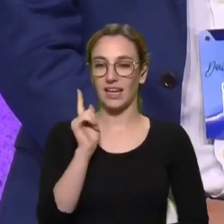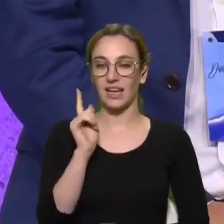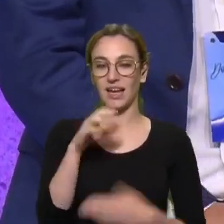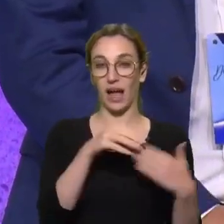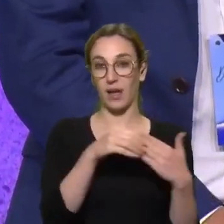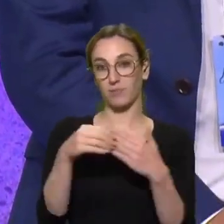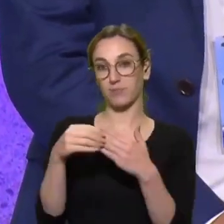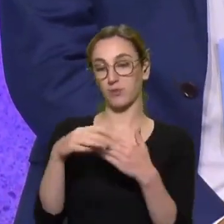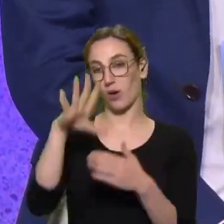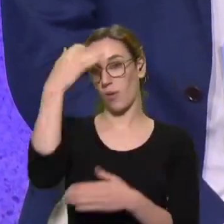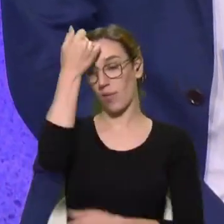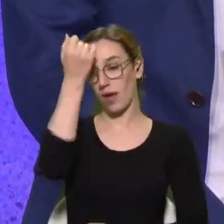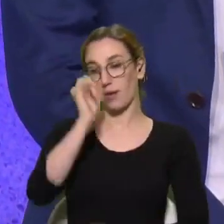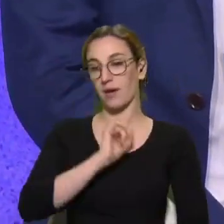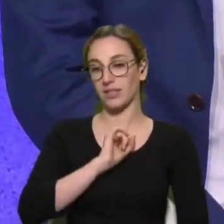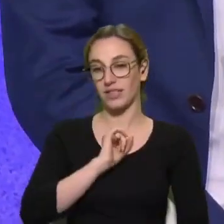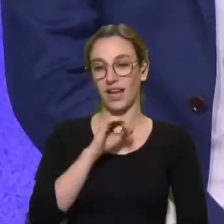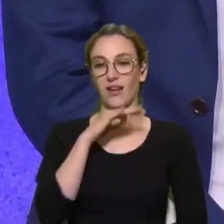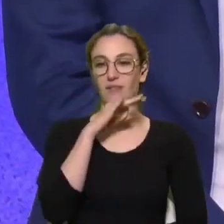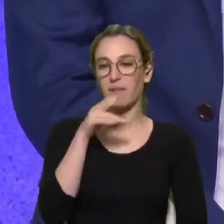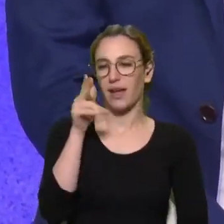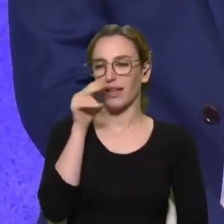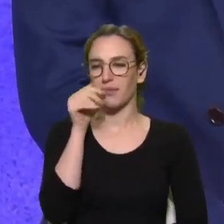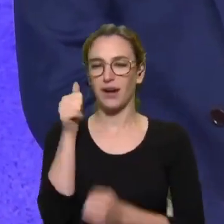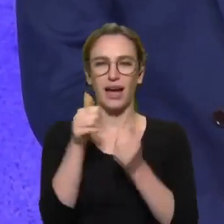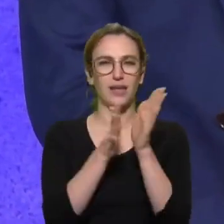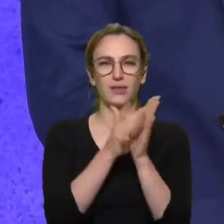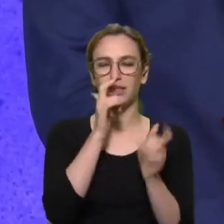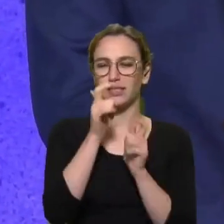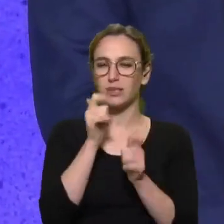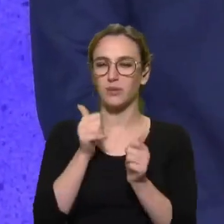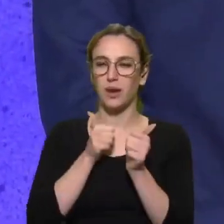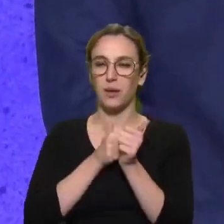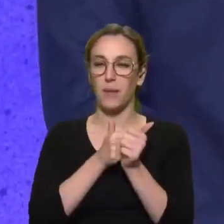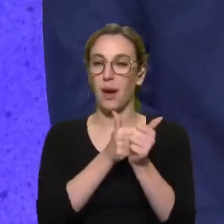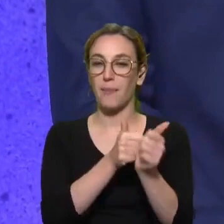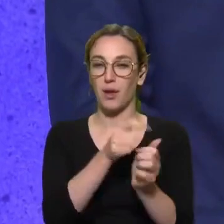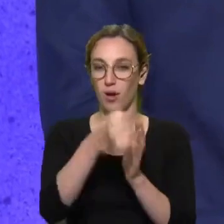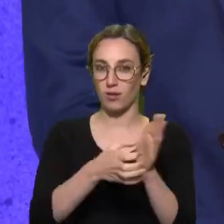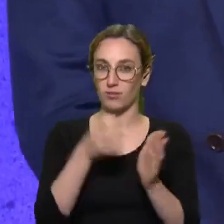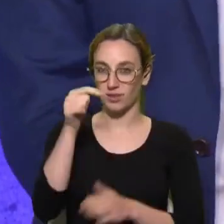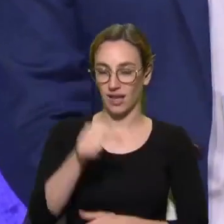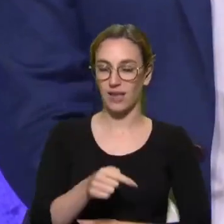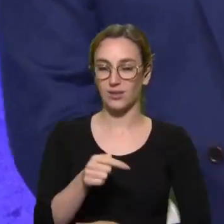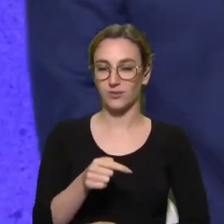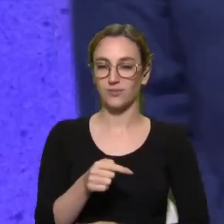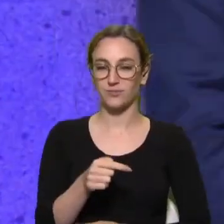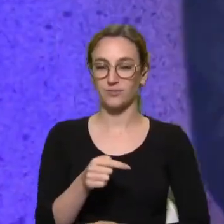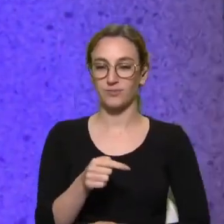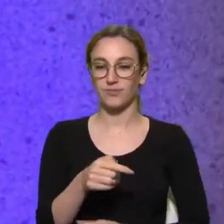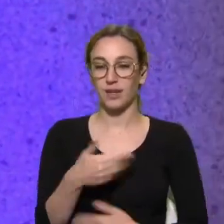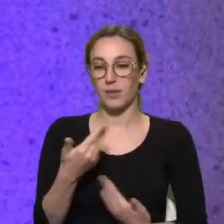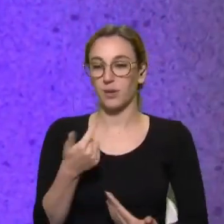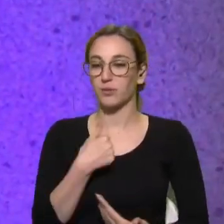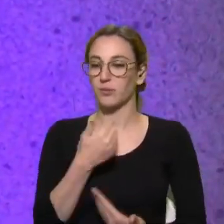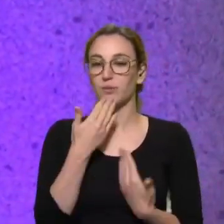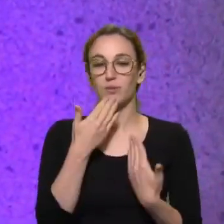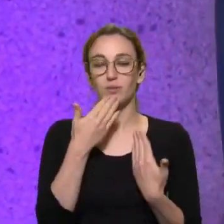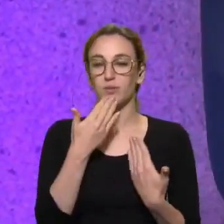mestrado, à minha família, ao meu namorado, a toda a gente que me acompanhou neste processo. E pronto, e fico muito